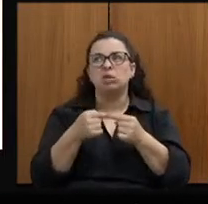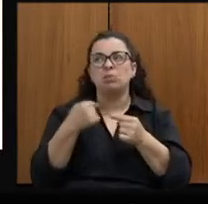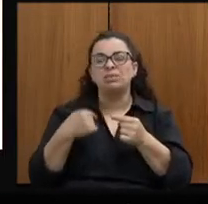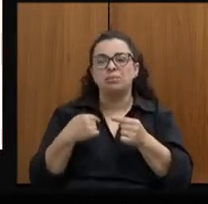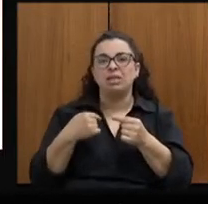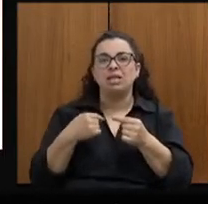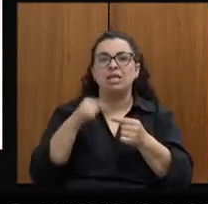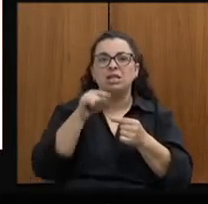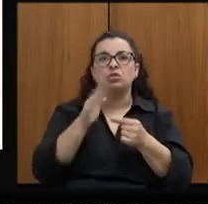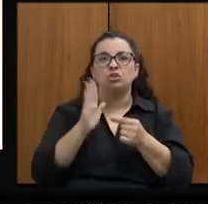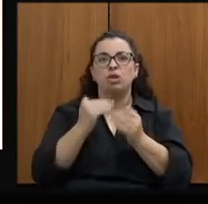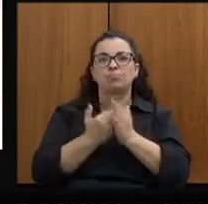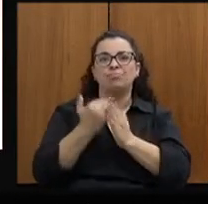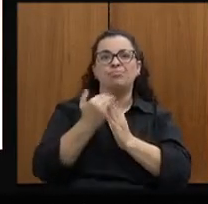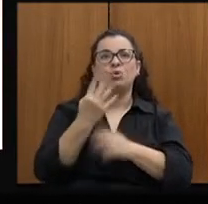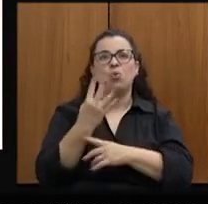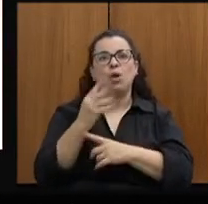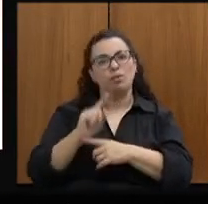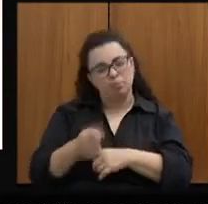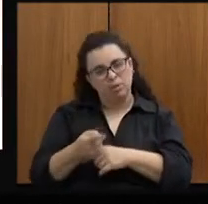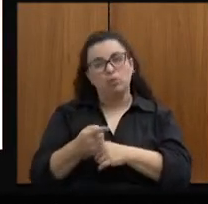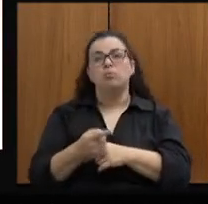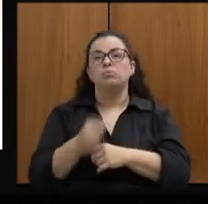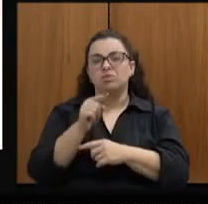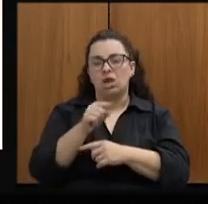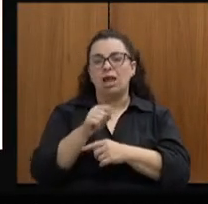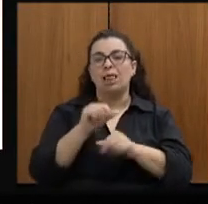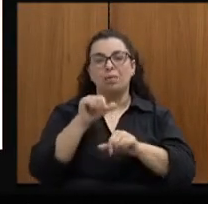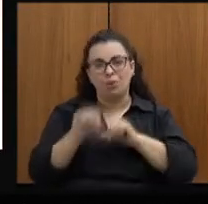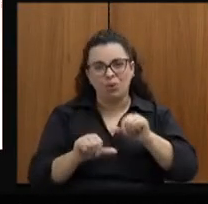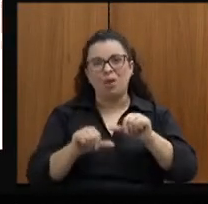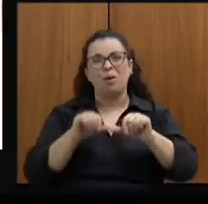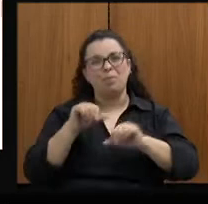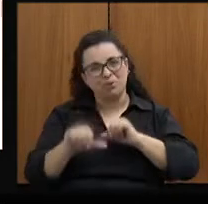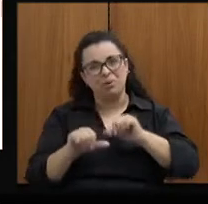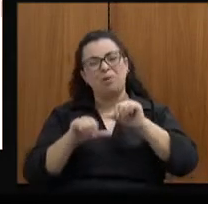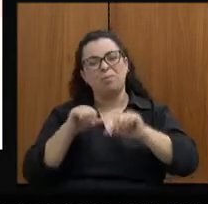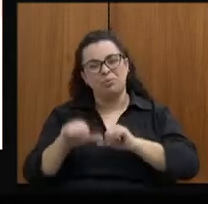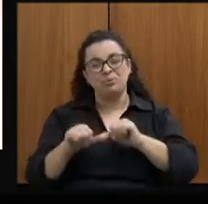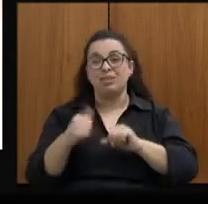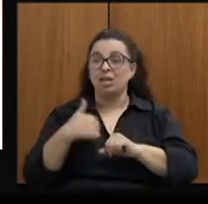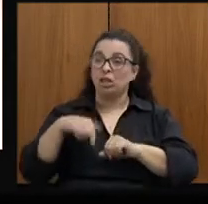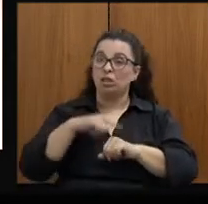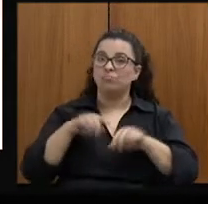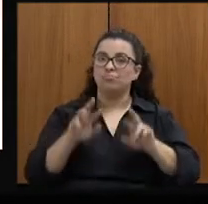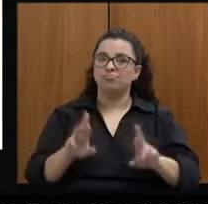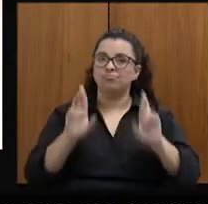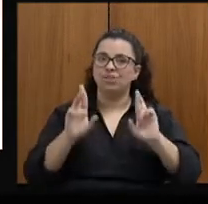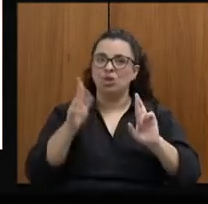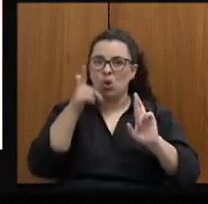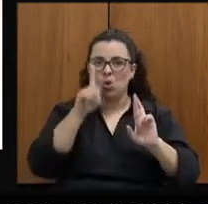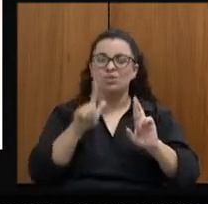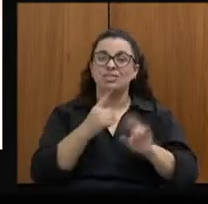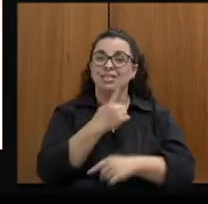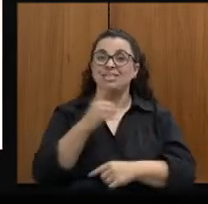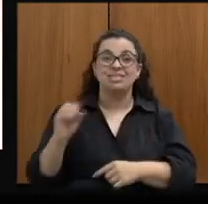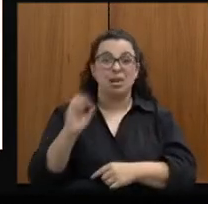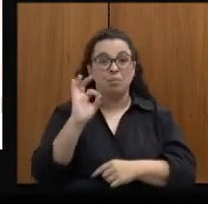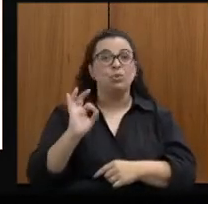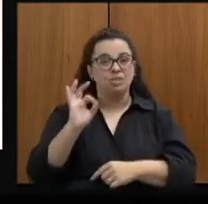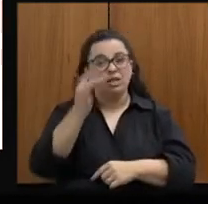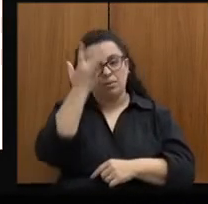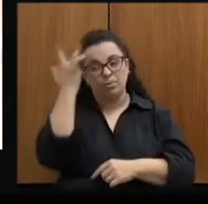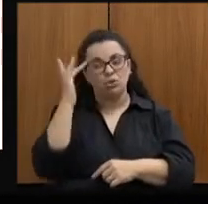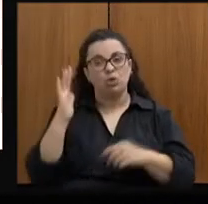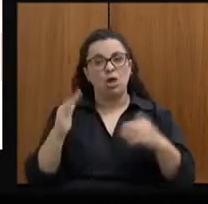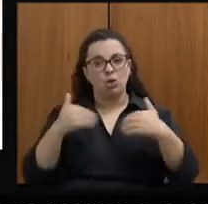ela já chegou a 4 mil. Tá? Então, ela está mudando sempre, mas a nossa expectativa é chegar em 100% das pessoas